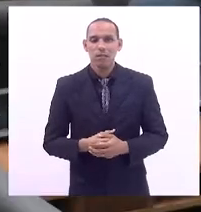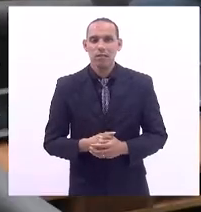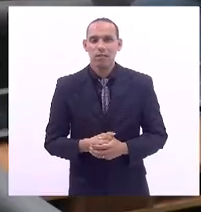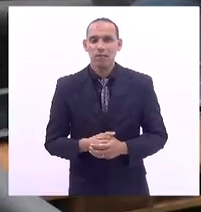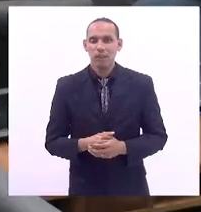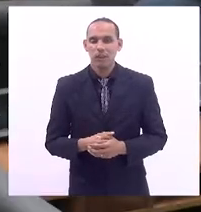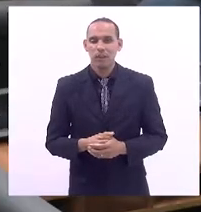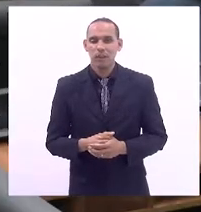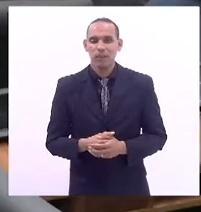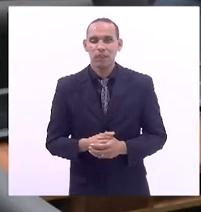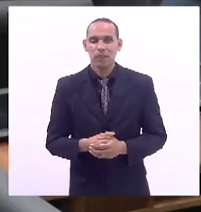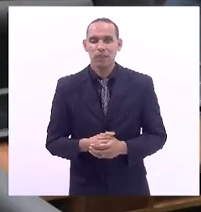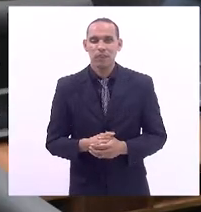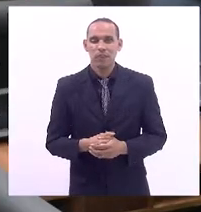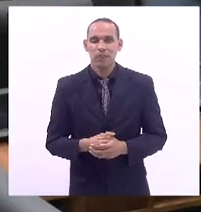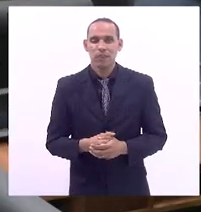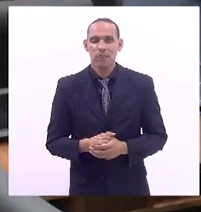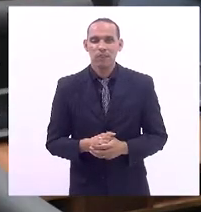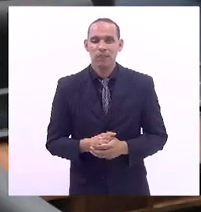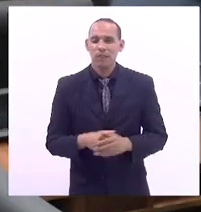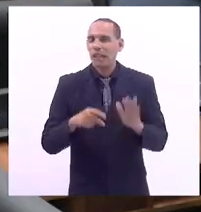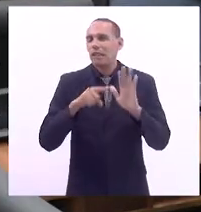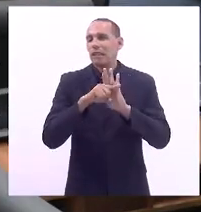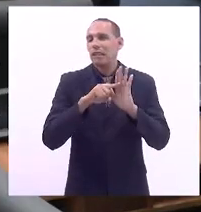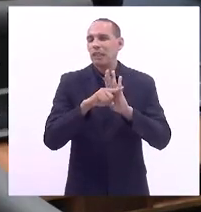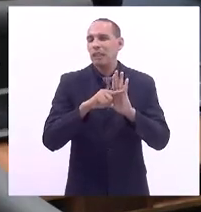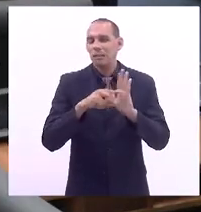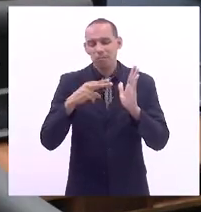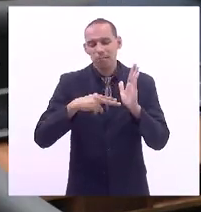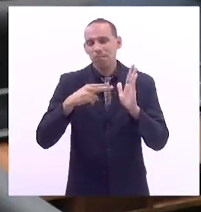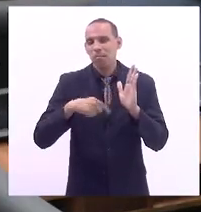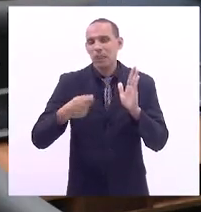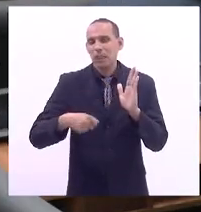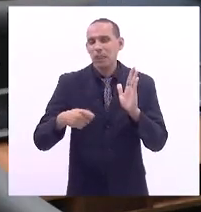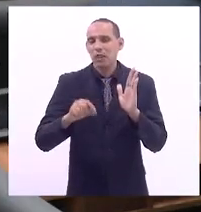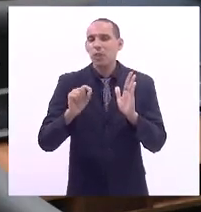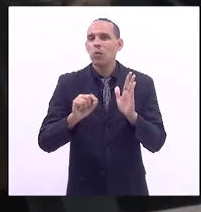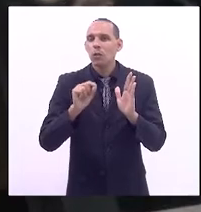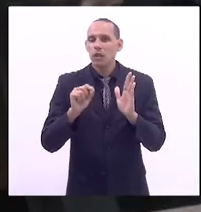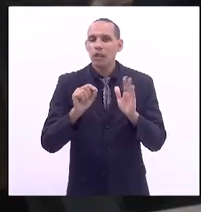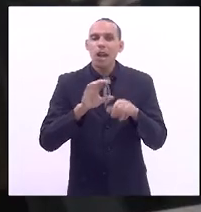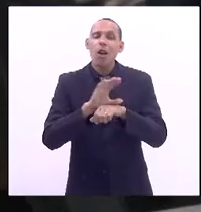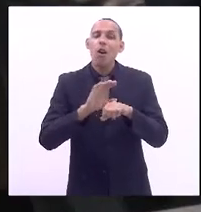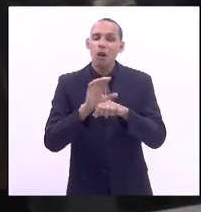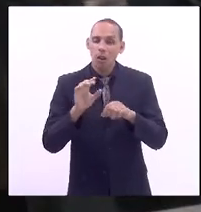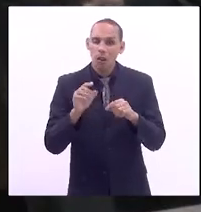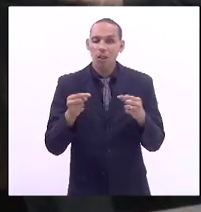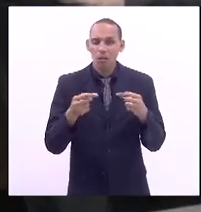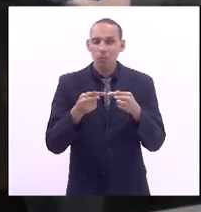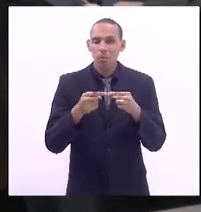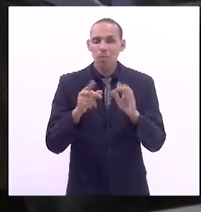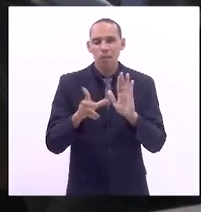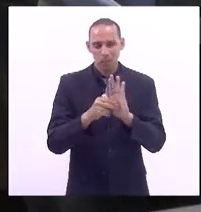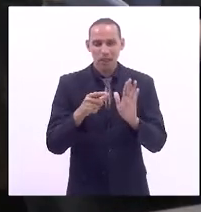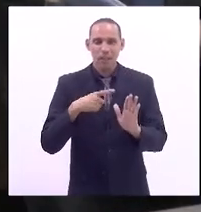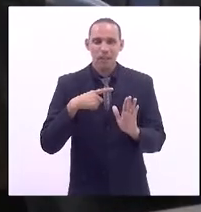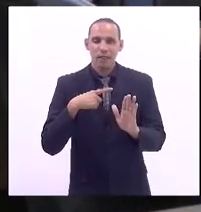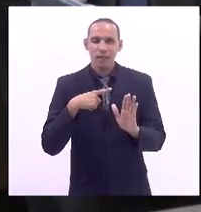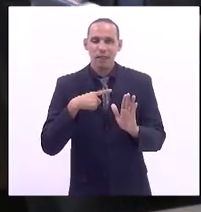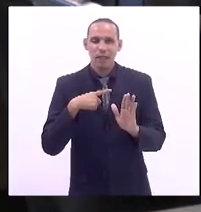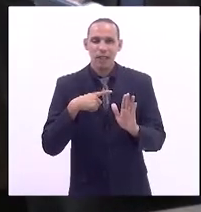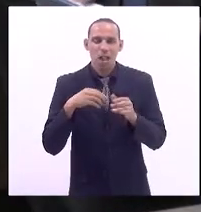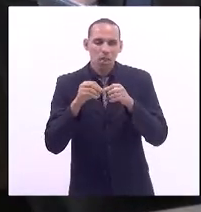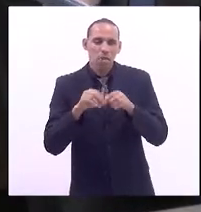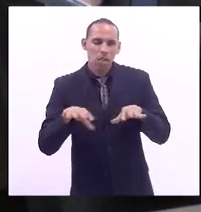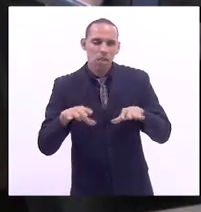E aí é verificar se o presidente Na verdade o condicionalidade com emenda havia uma possível